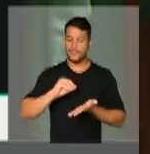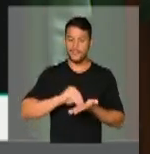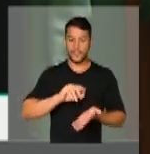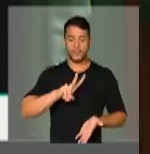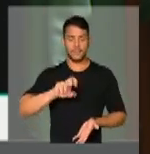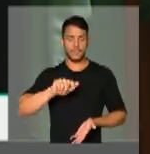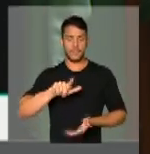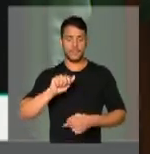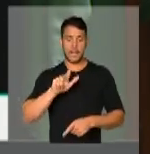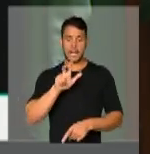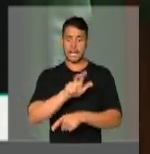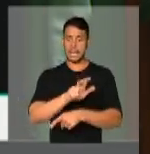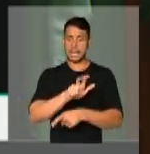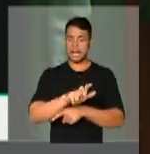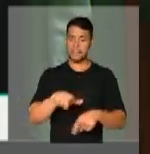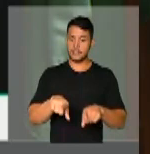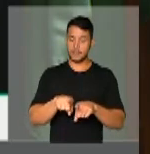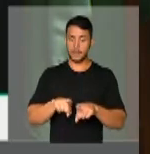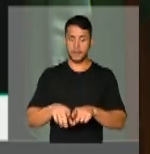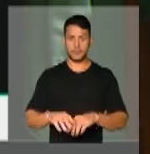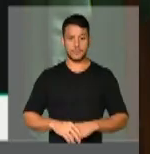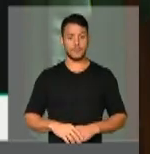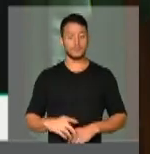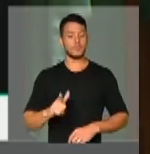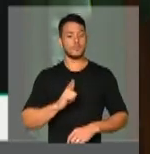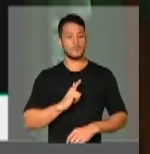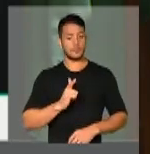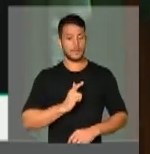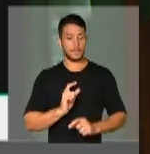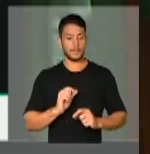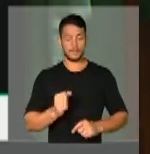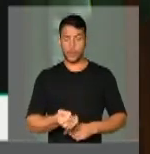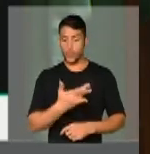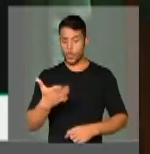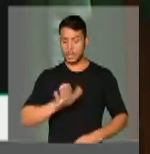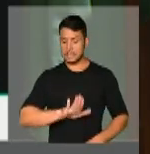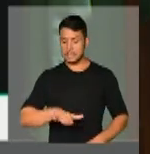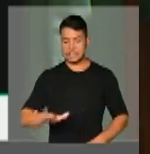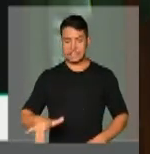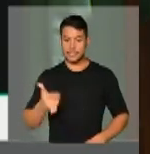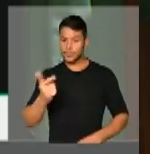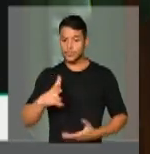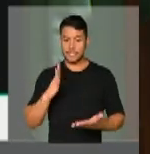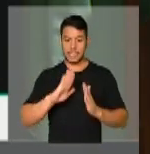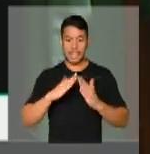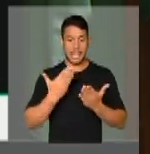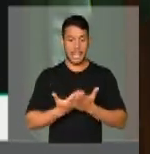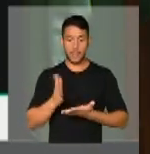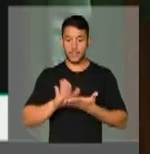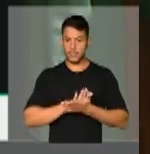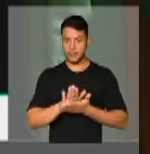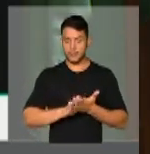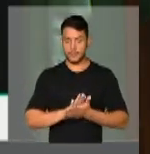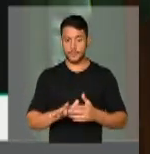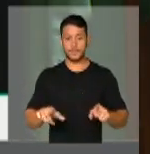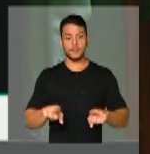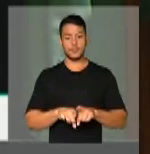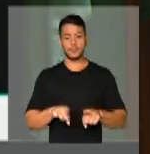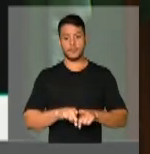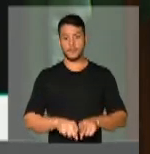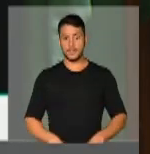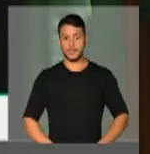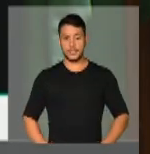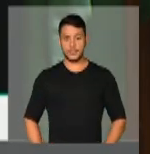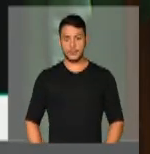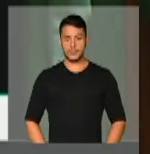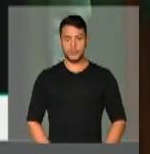creche e ainda 2 milhões de jovens e crianças fora das escolas. Falando isso, eu lembro, meu amigo Rodrigo,